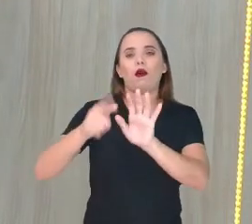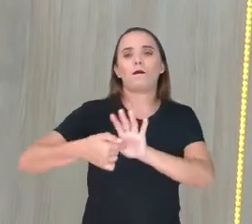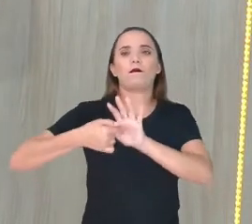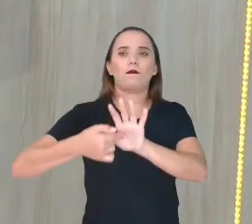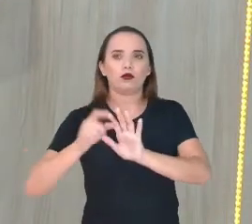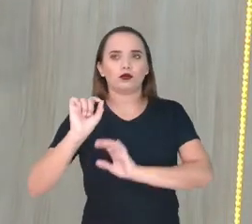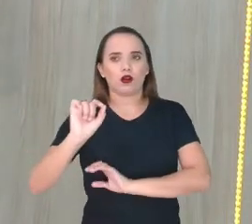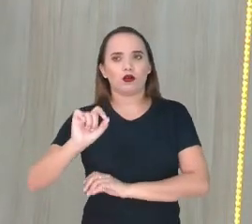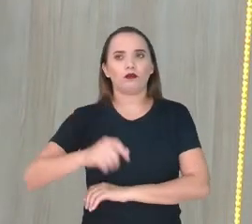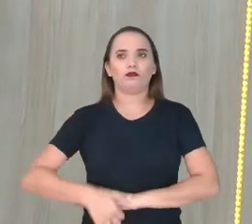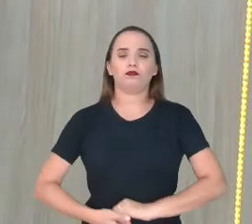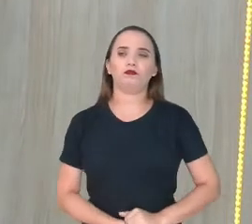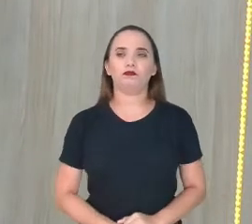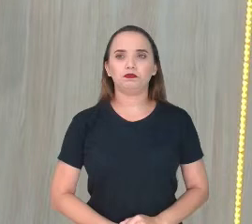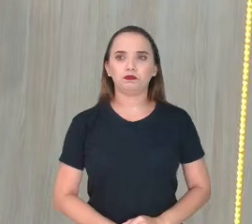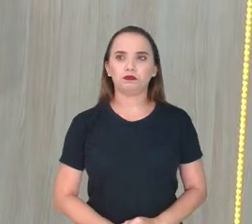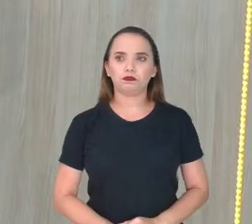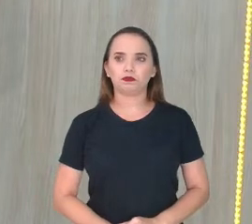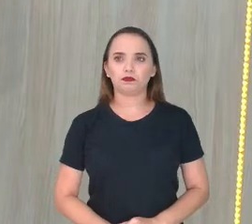como.